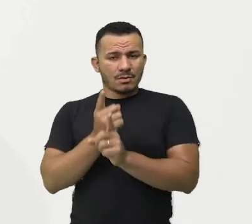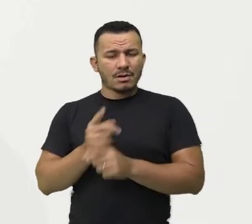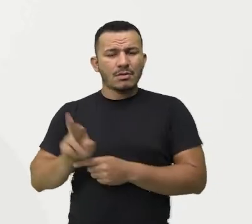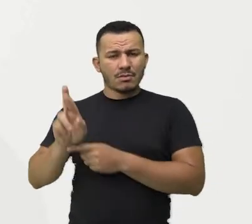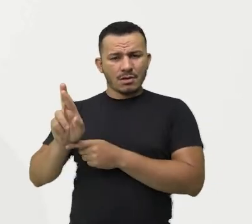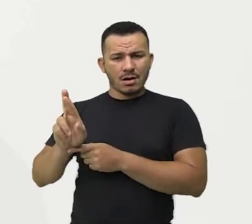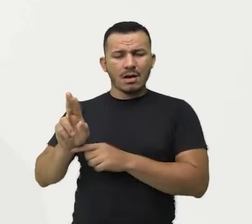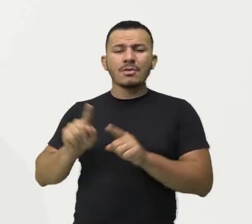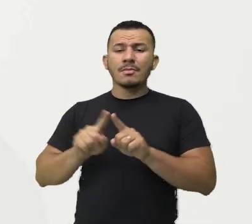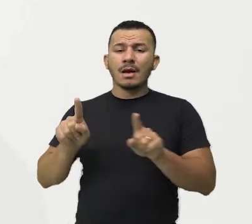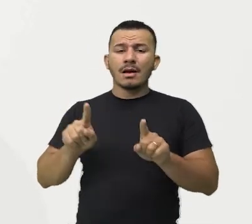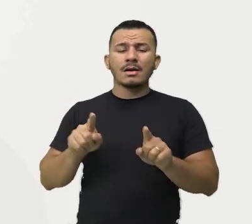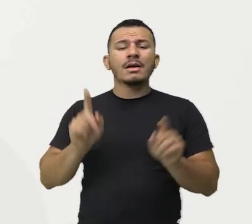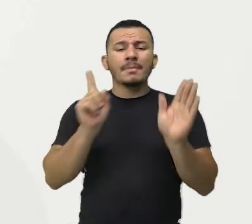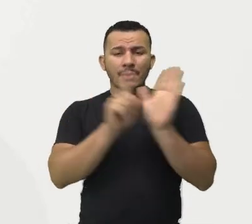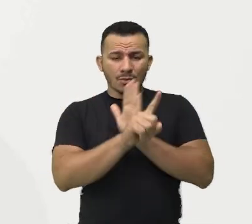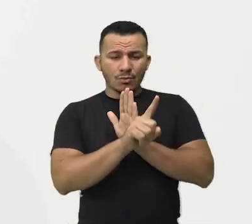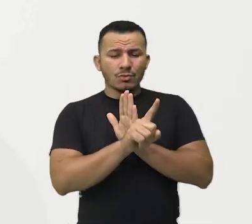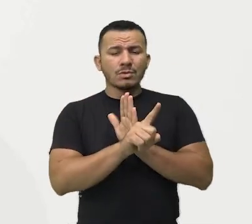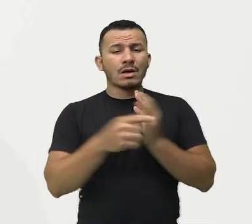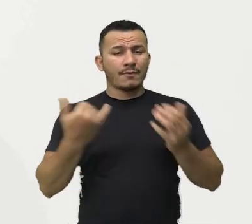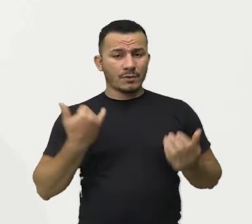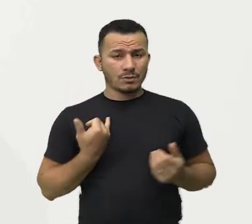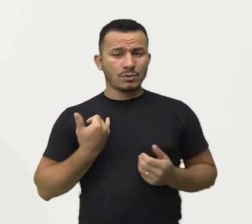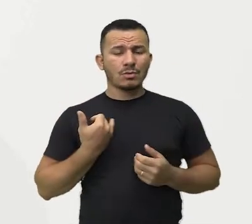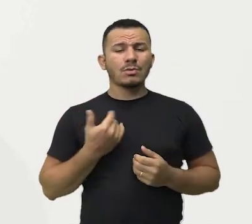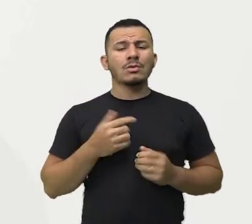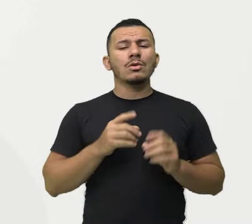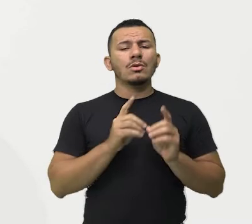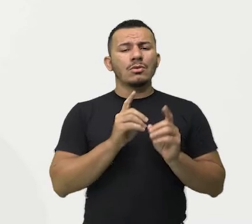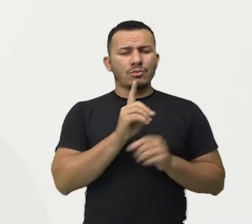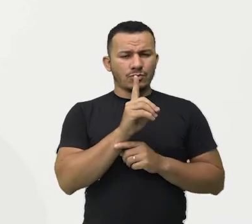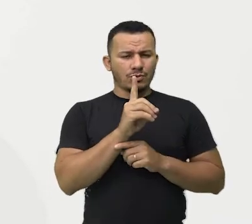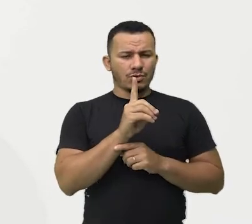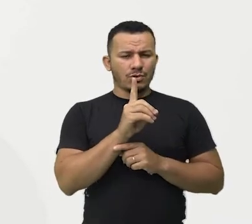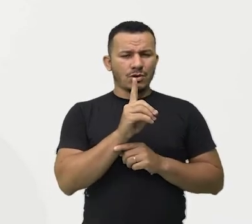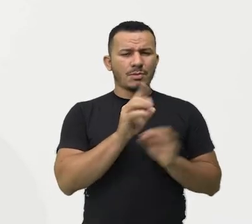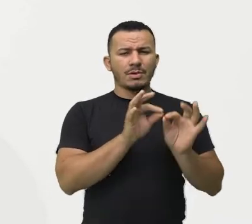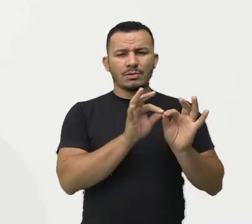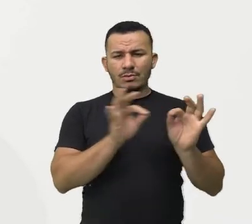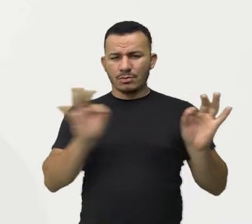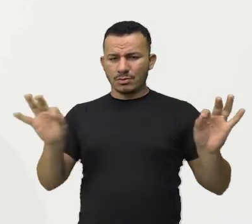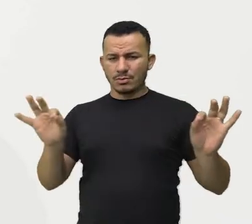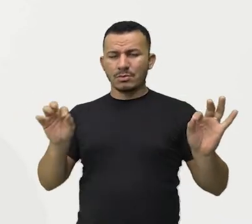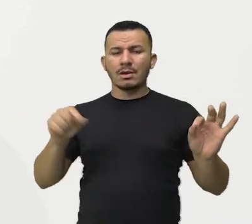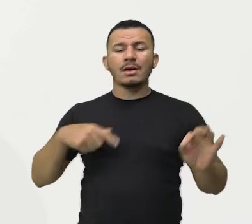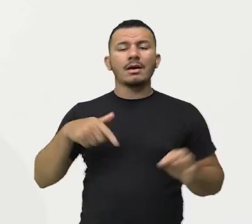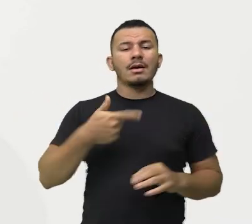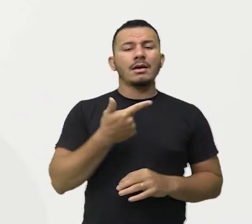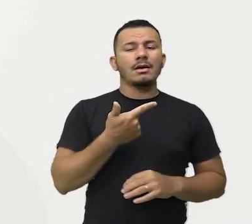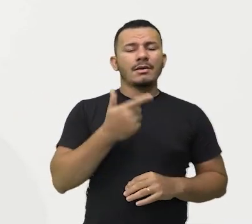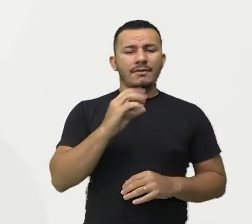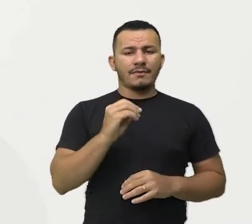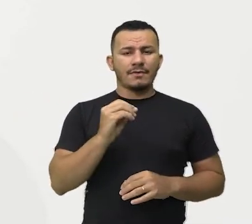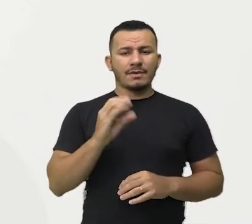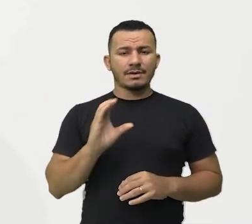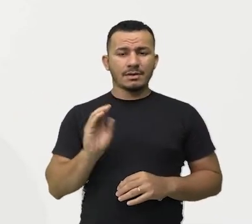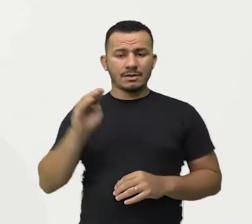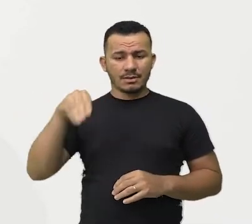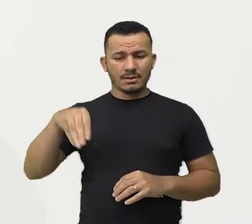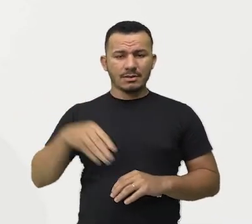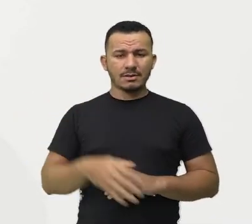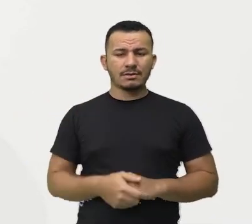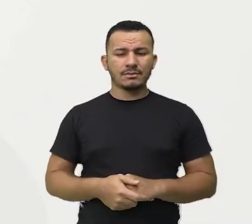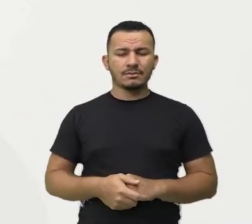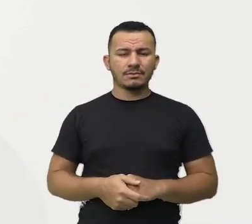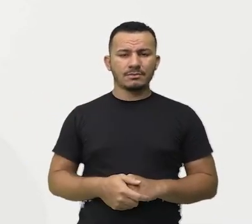Temos aqui, precisamos do raio, mas a questão disse que o diâmetro é igual a 20. Olha o que a questão disse para nós. Disse que o diâmetro, vou